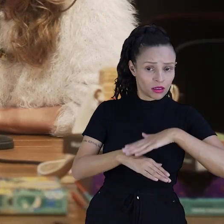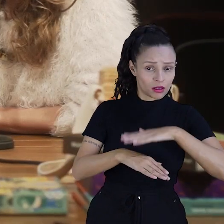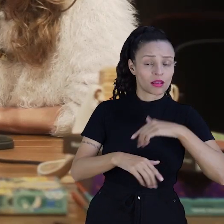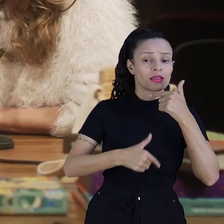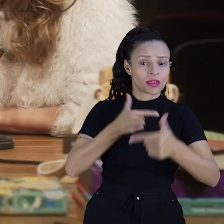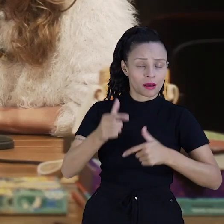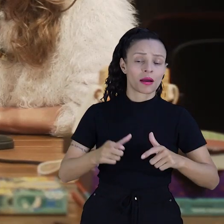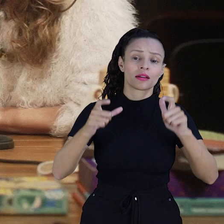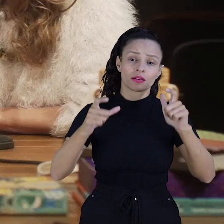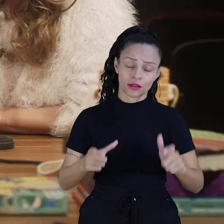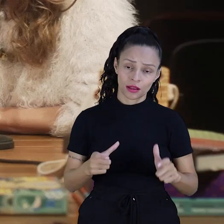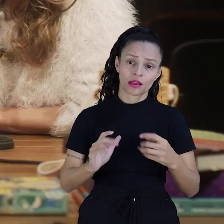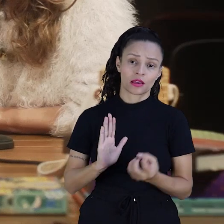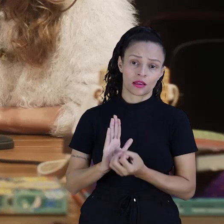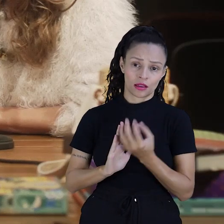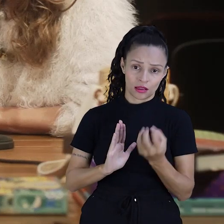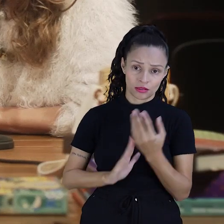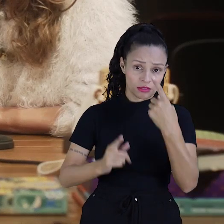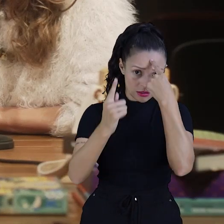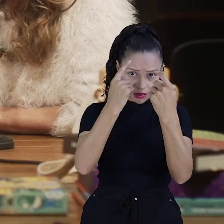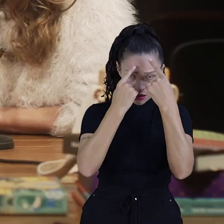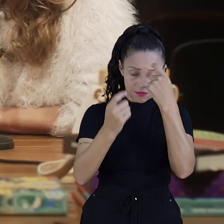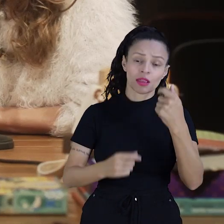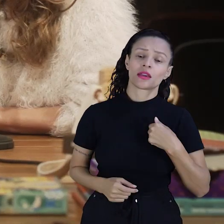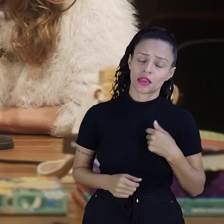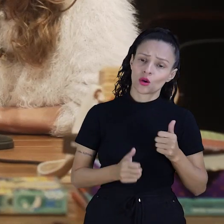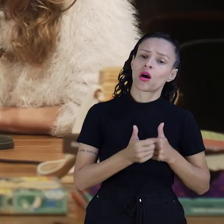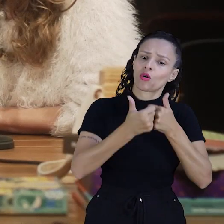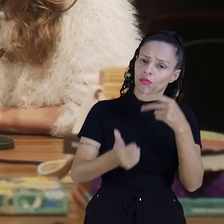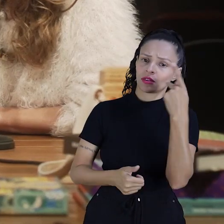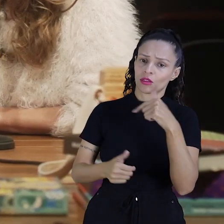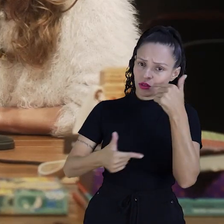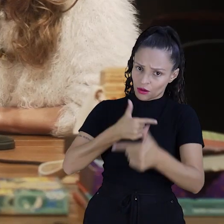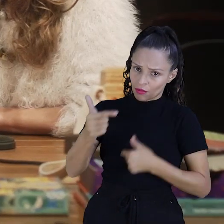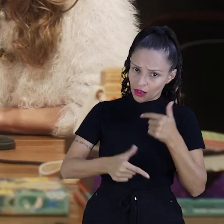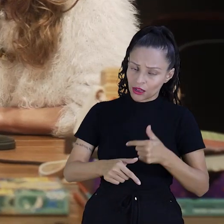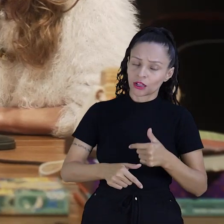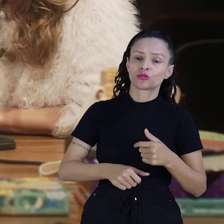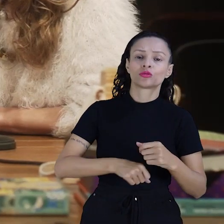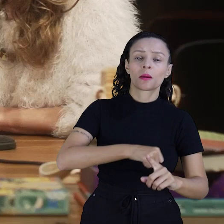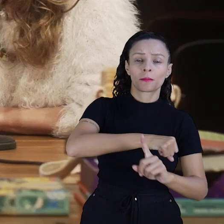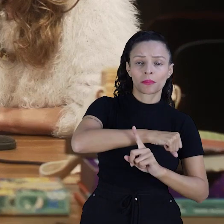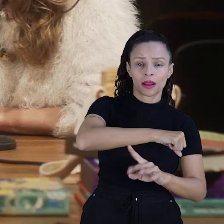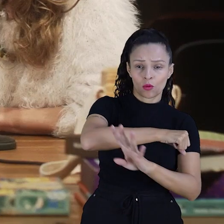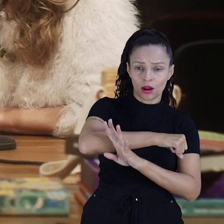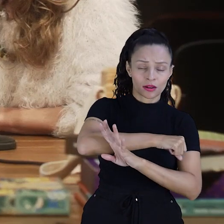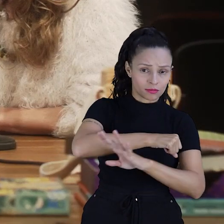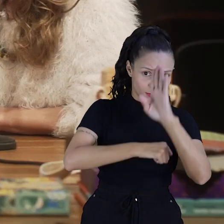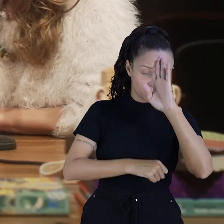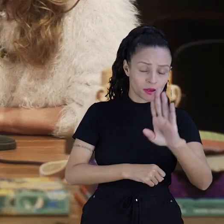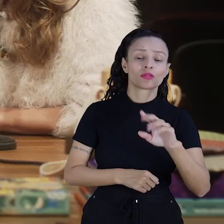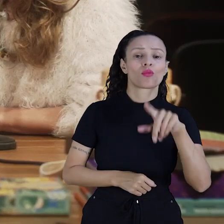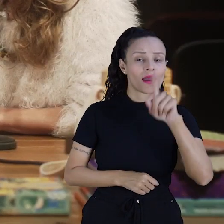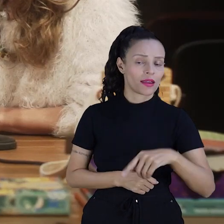trabalha muito com ateliê. Você fala muito na palavra ateliê. E eu acompanho o teu trabalho na educação infantil, sobretudo,